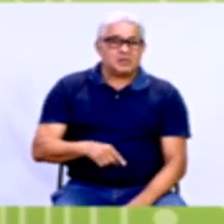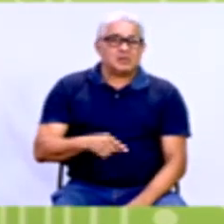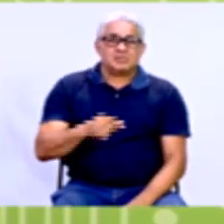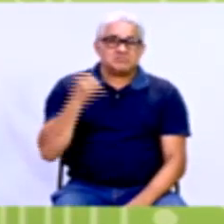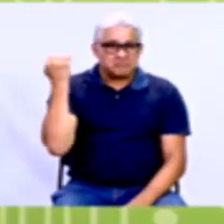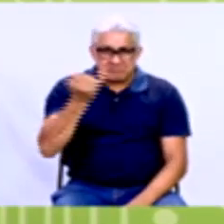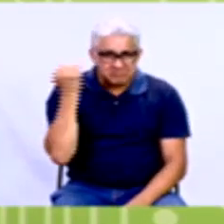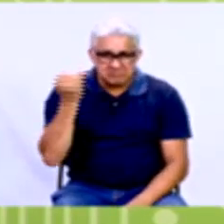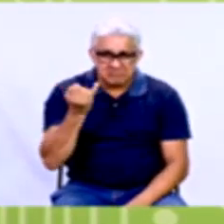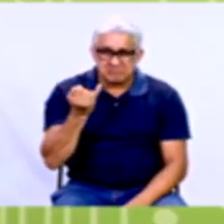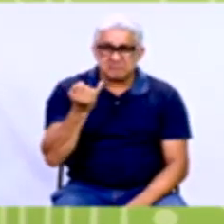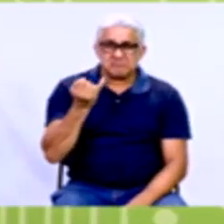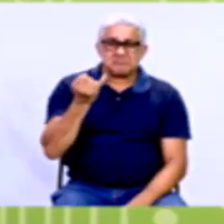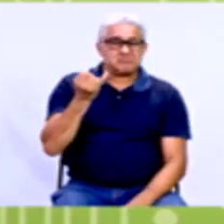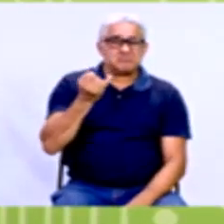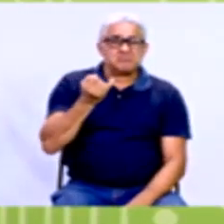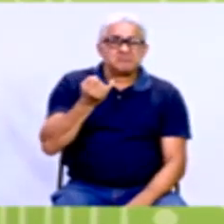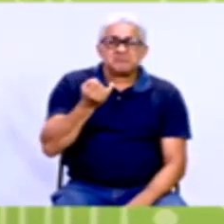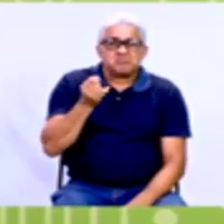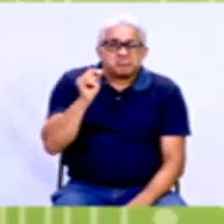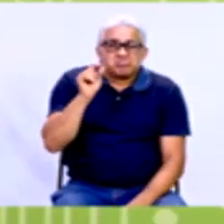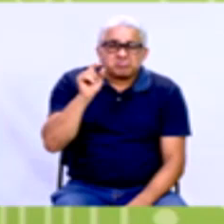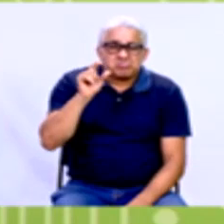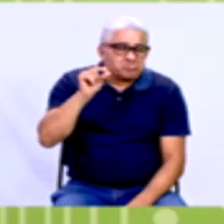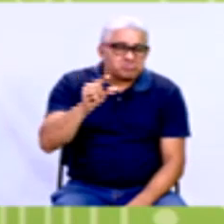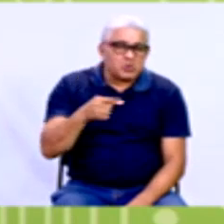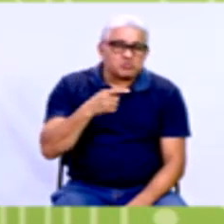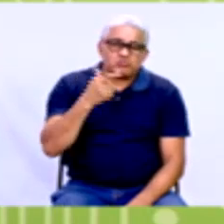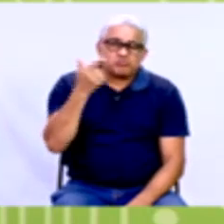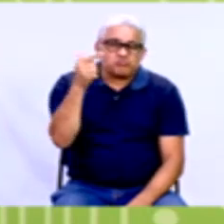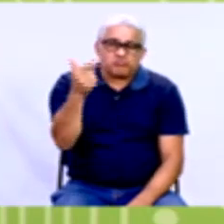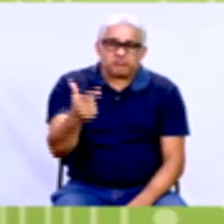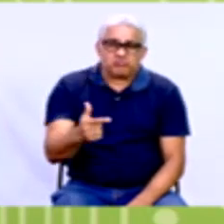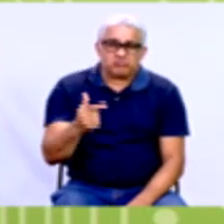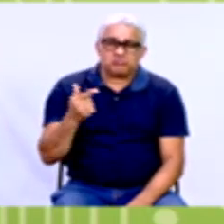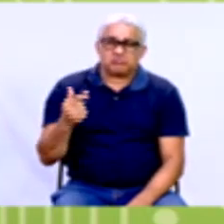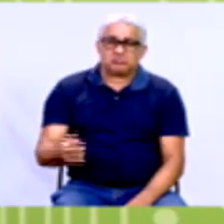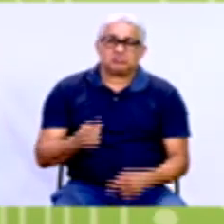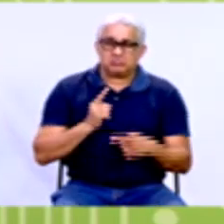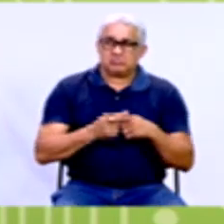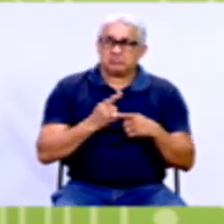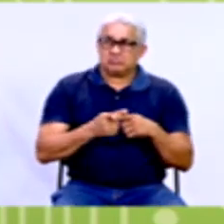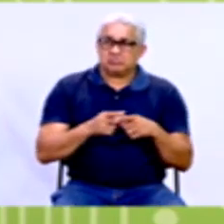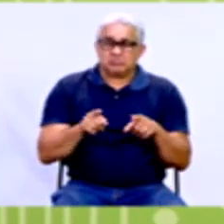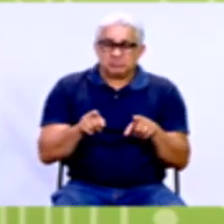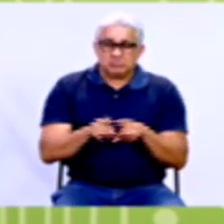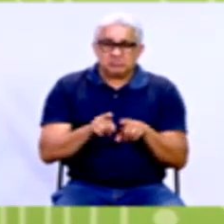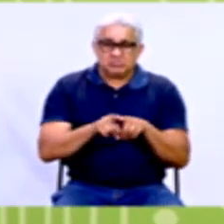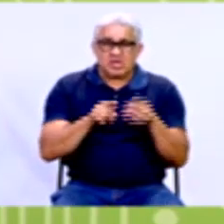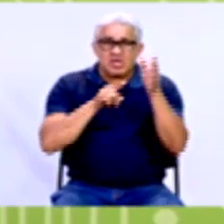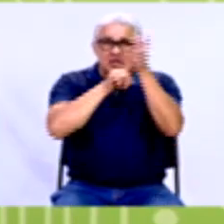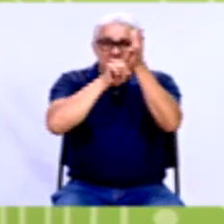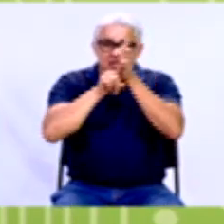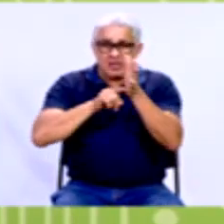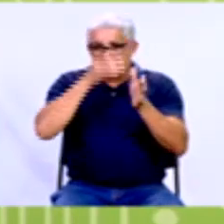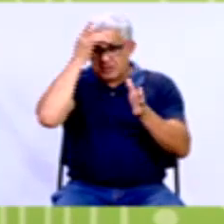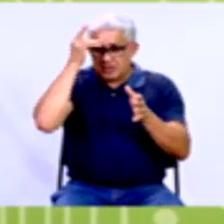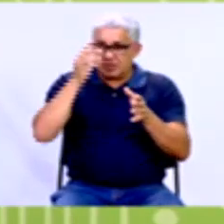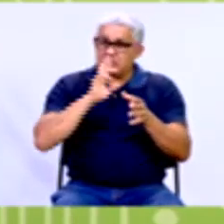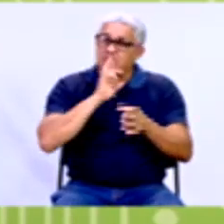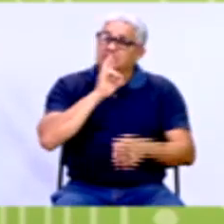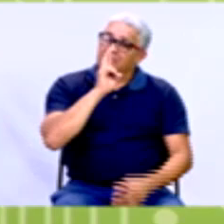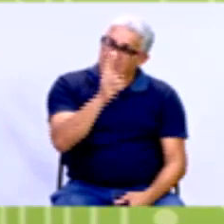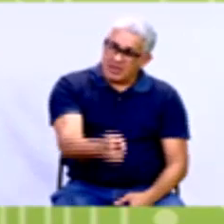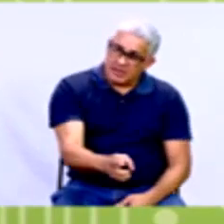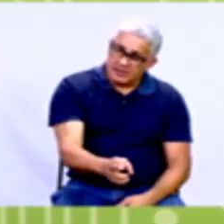muito interessante quando a gente faz pesquisa assim, tá? Para não fazer perguntas para pesquisar, responder com